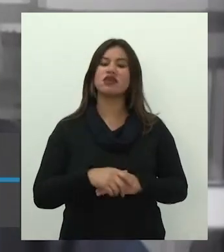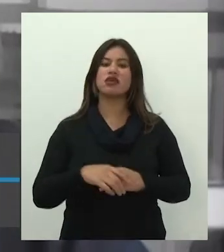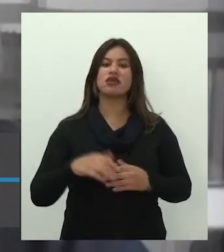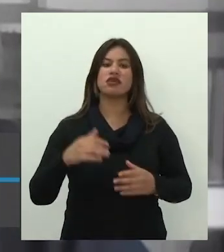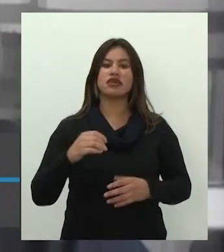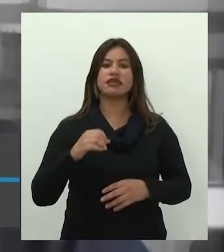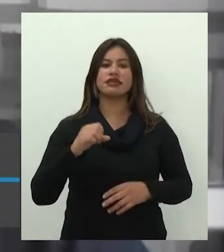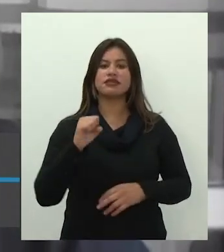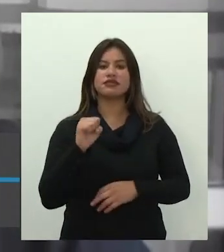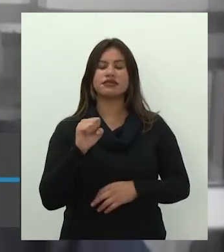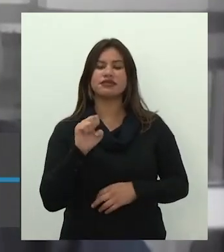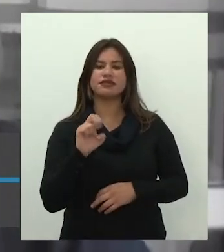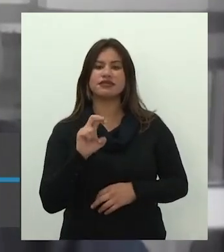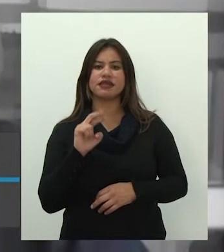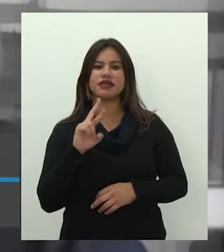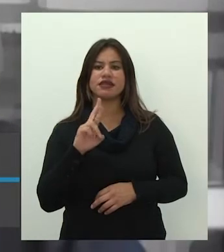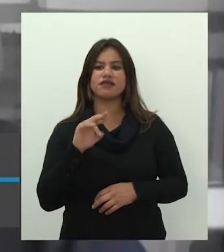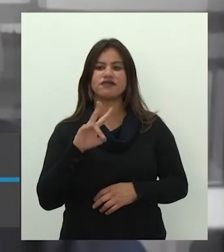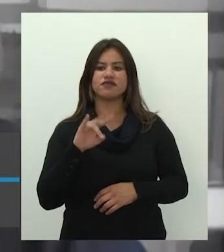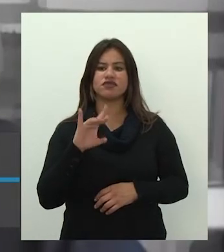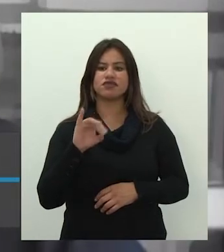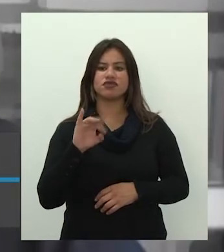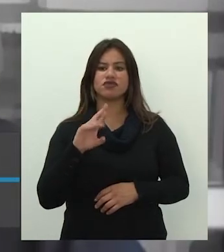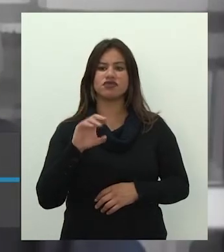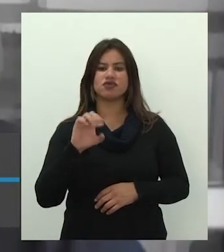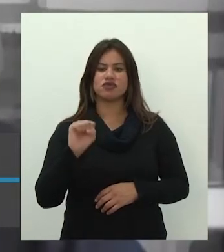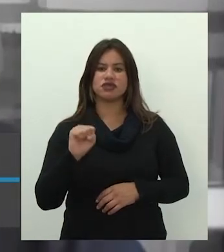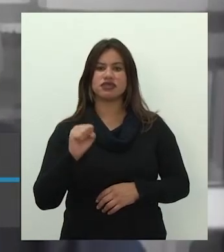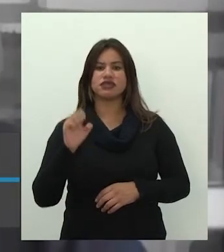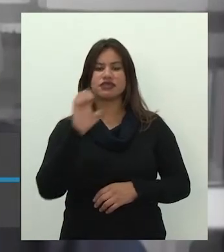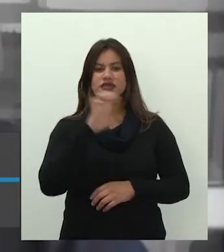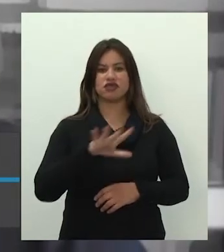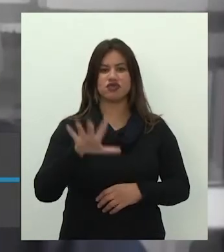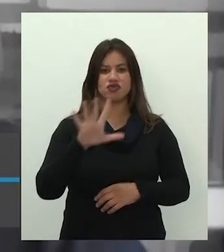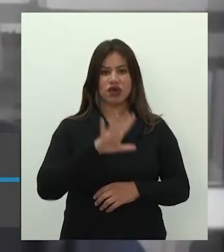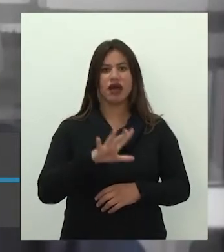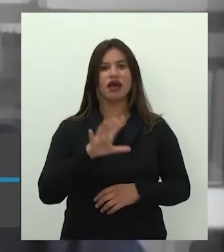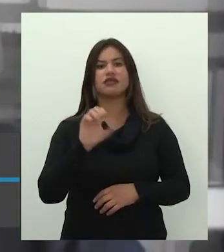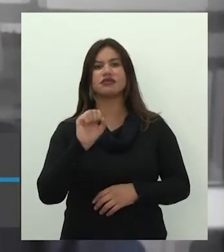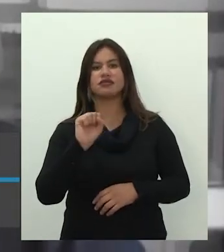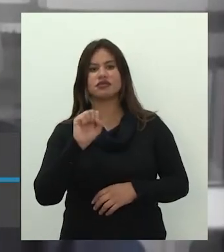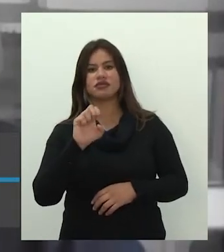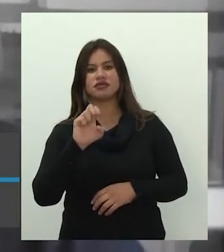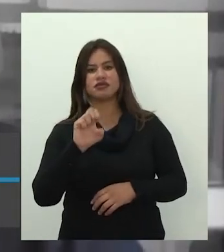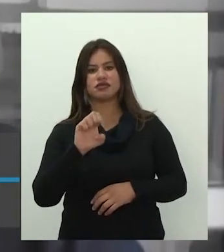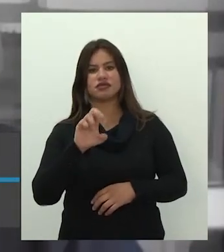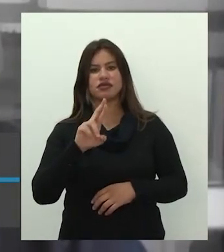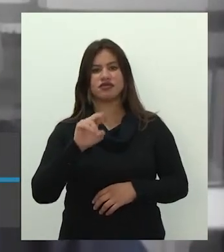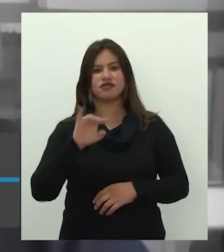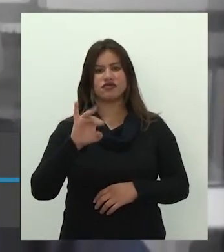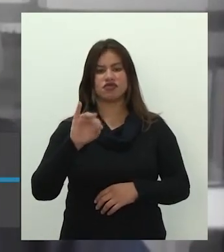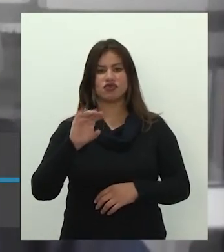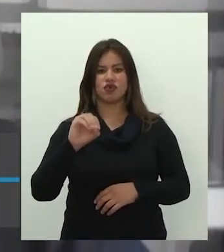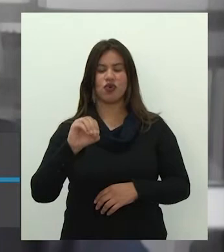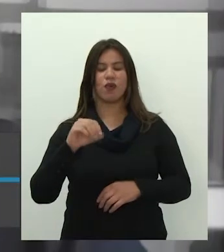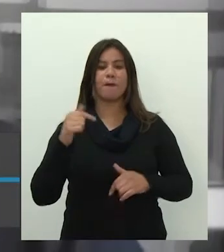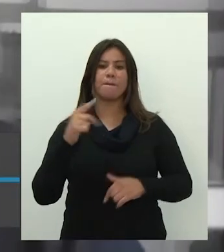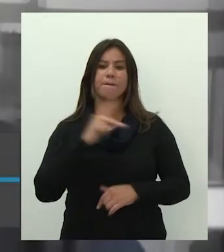servidores públicos, contamos com uma massa importante de pessoas acima dos 50 anos, sempre muito ativas,